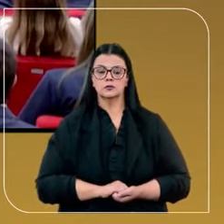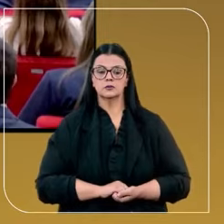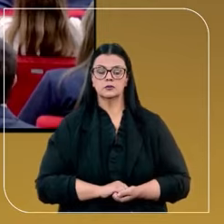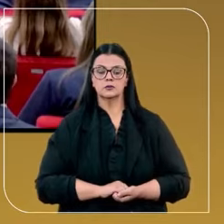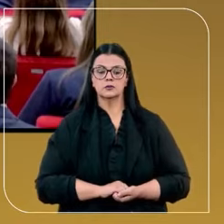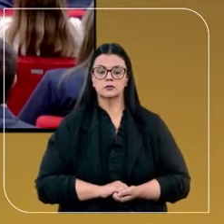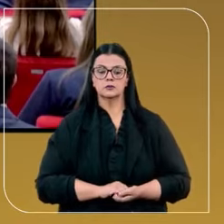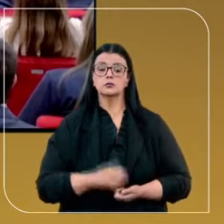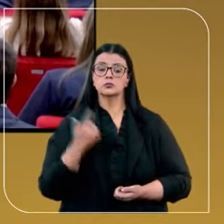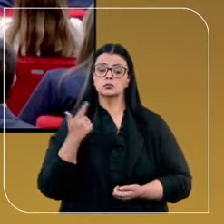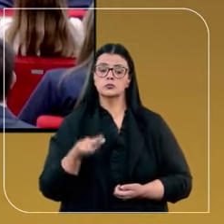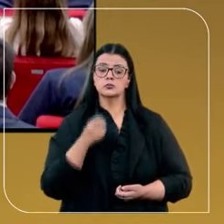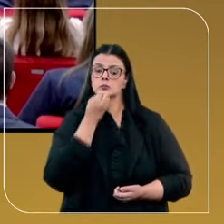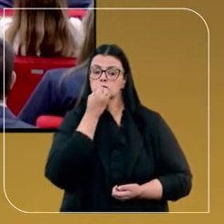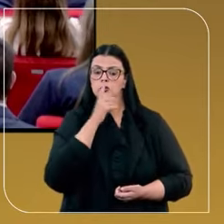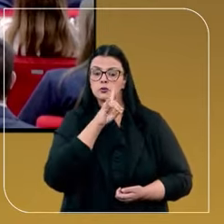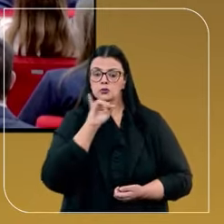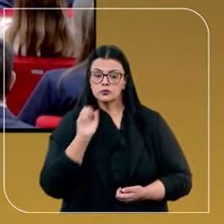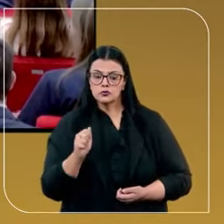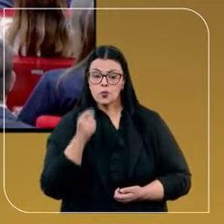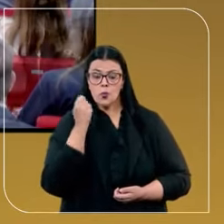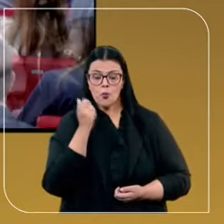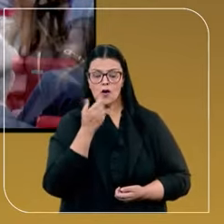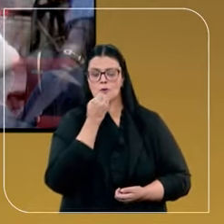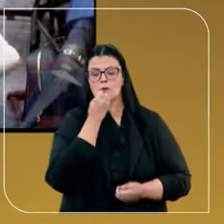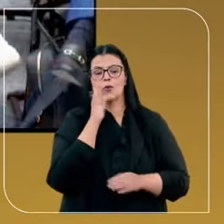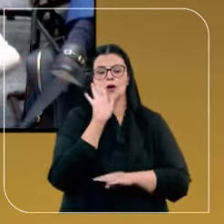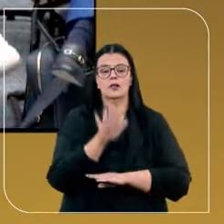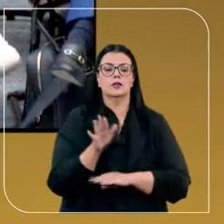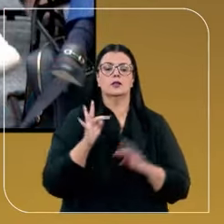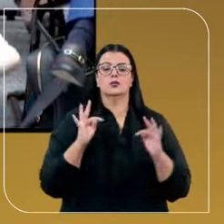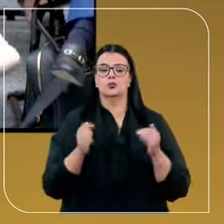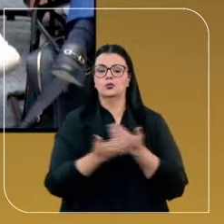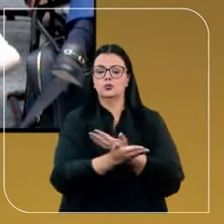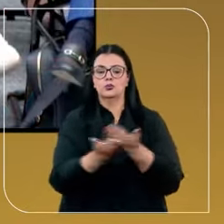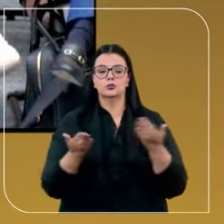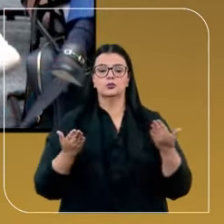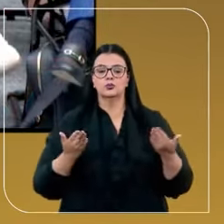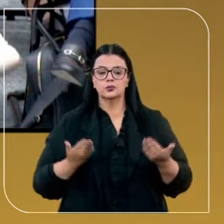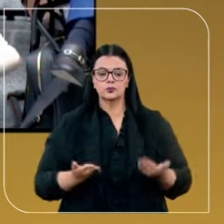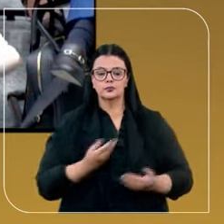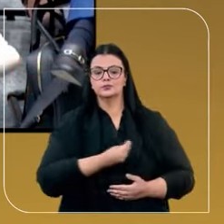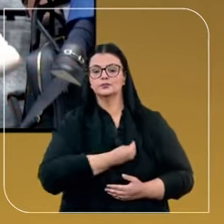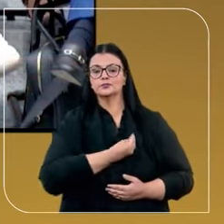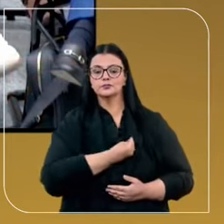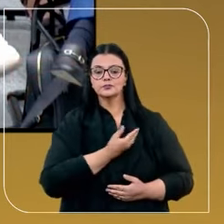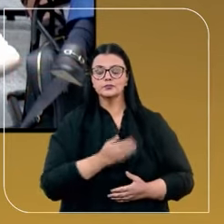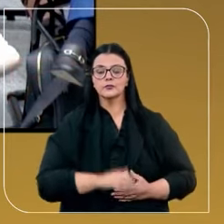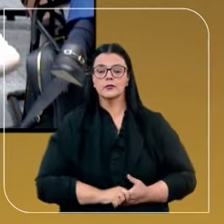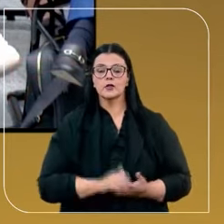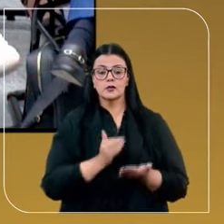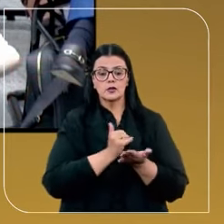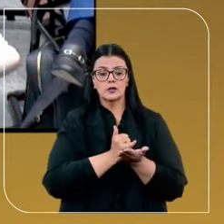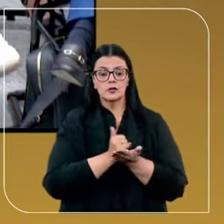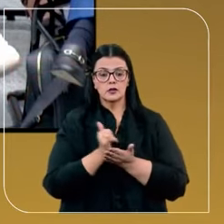De novo, bom dia, quase boa tarde a todas e a todos. Eu queria